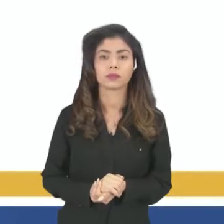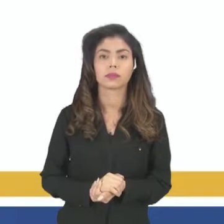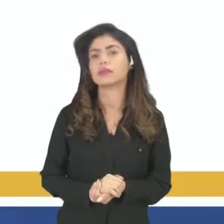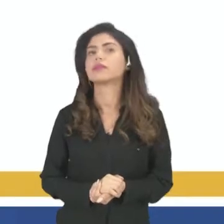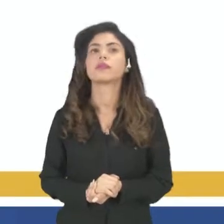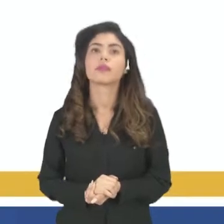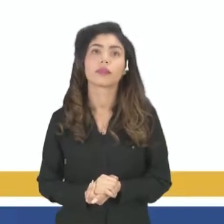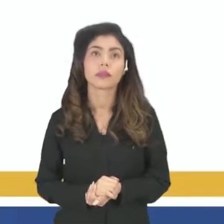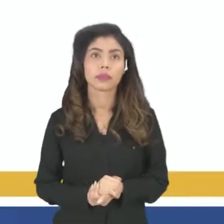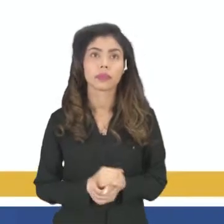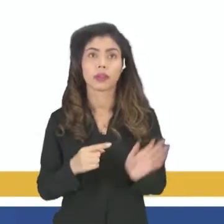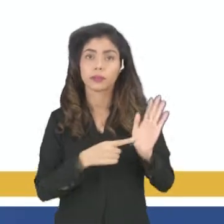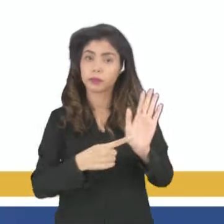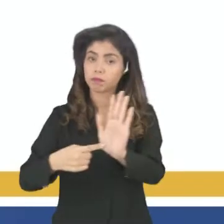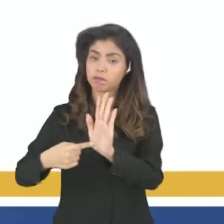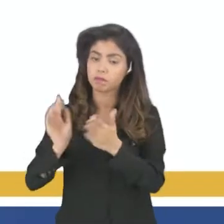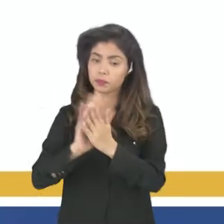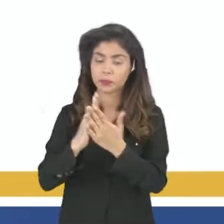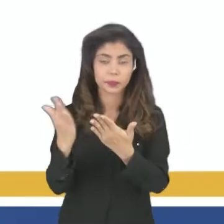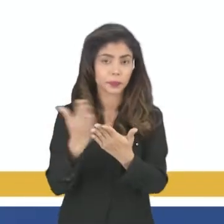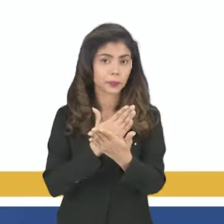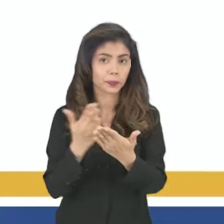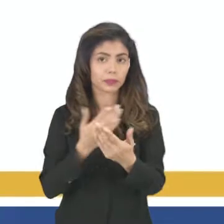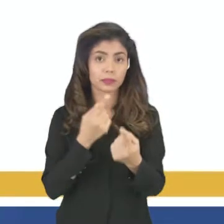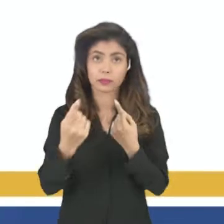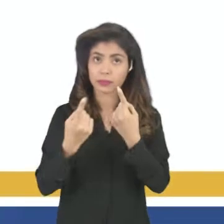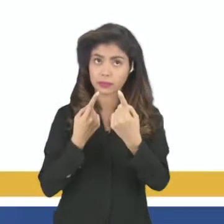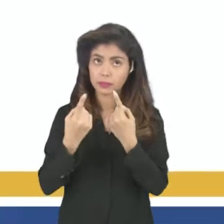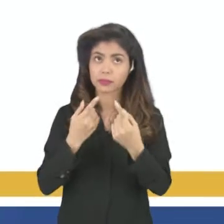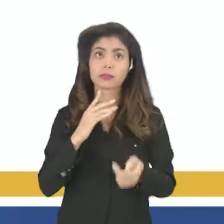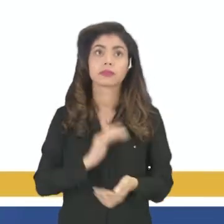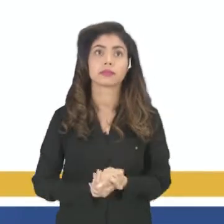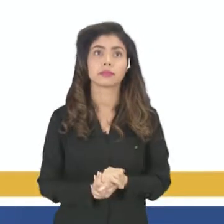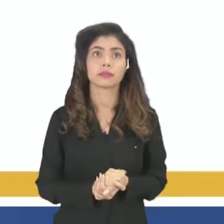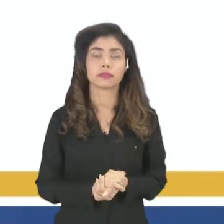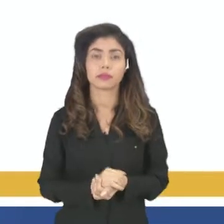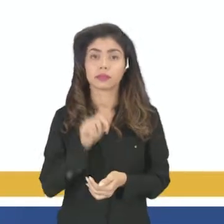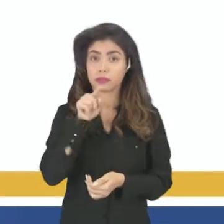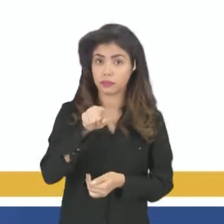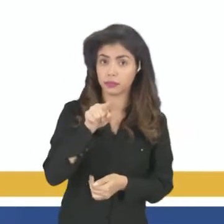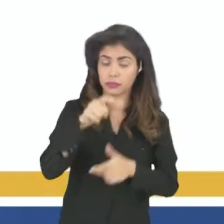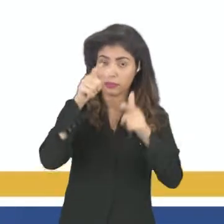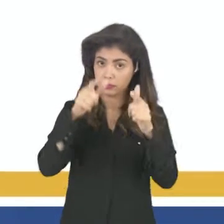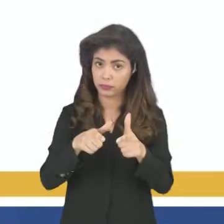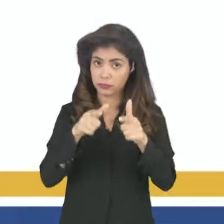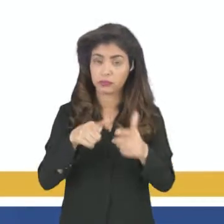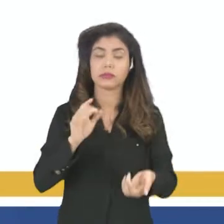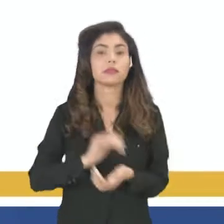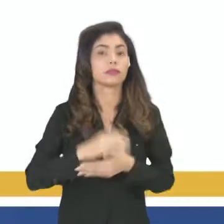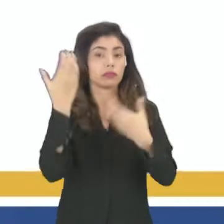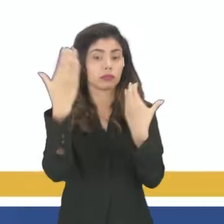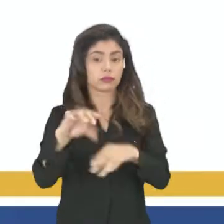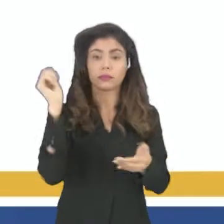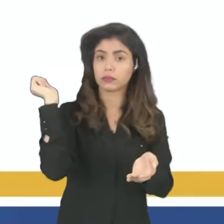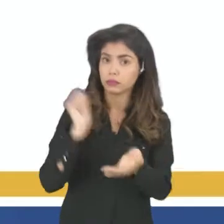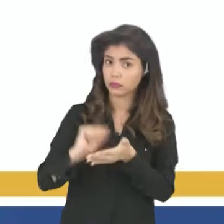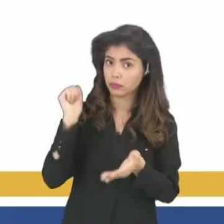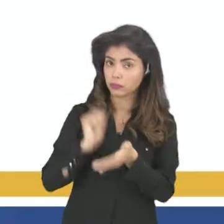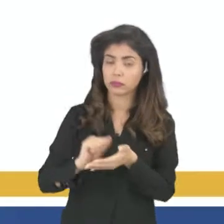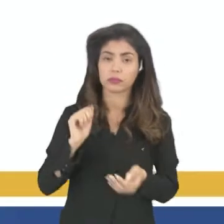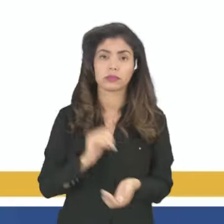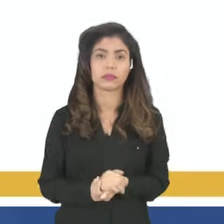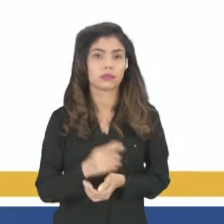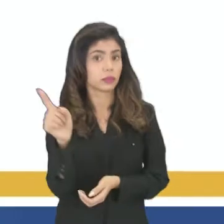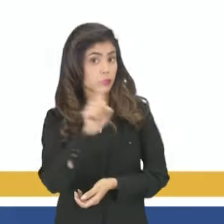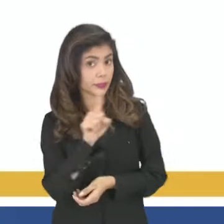Rousseau, essa aqui é o discurso da Academia de Dijon, né, onde ele, no concurso, ele escreveu, né,